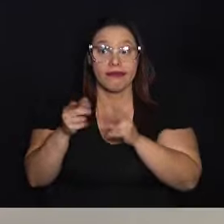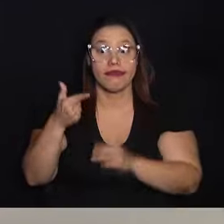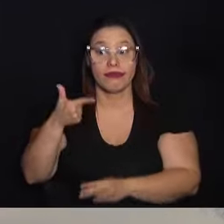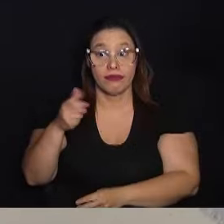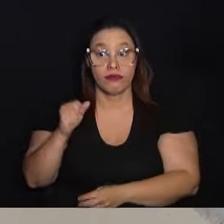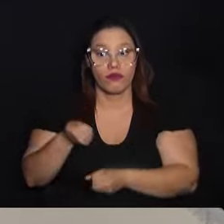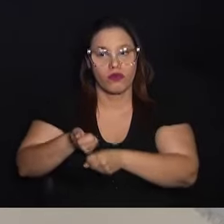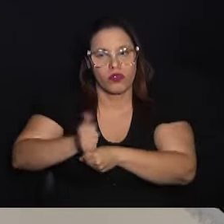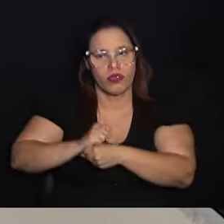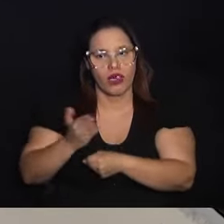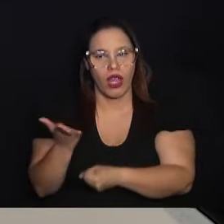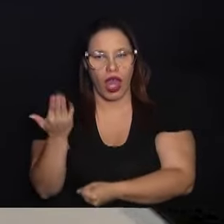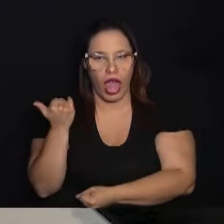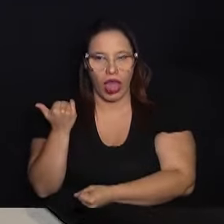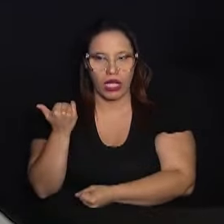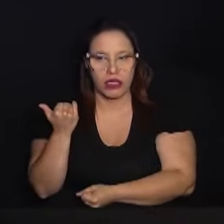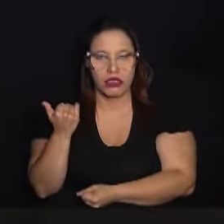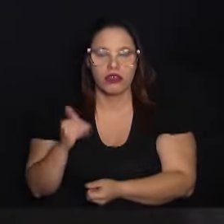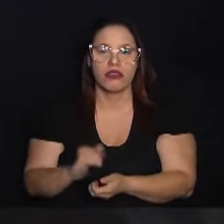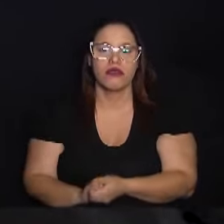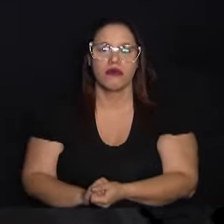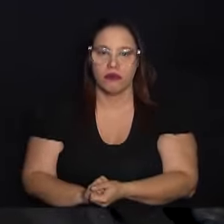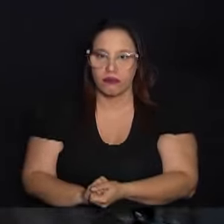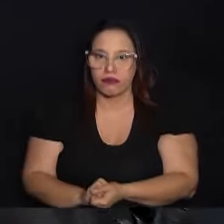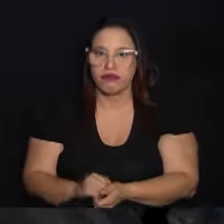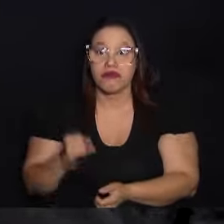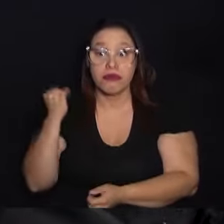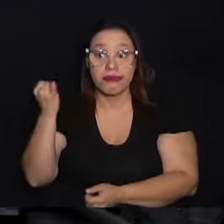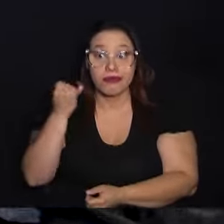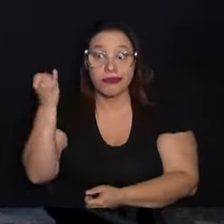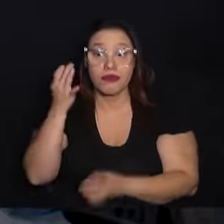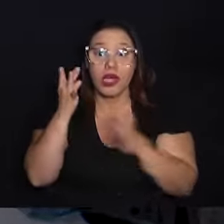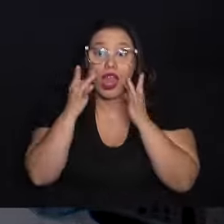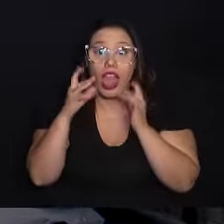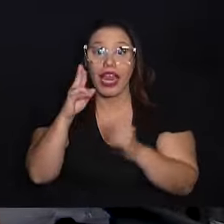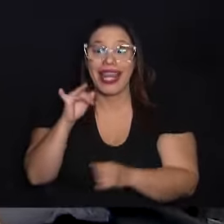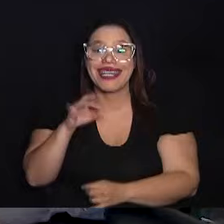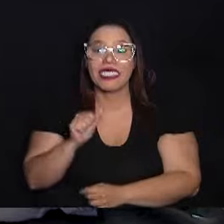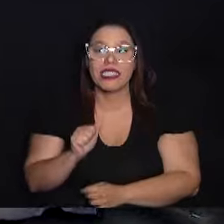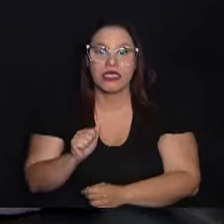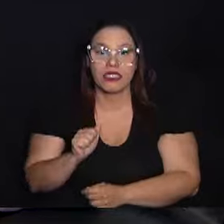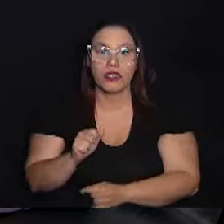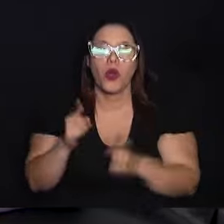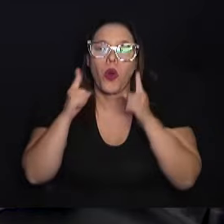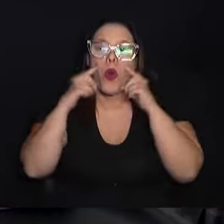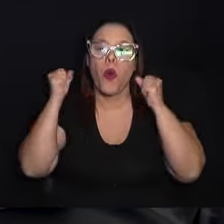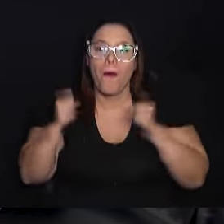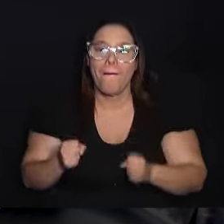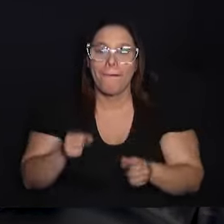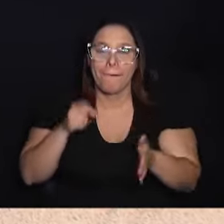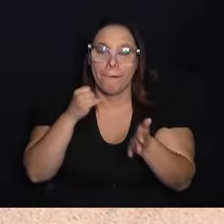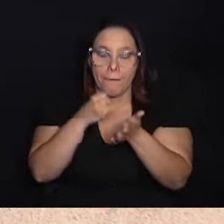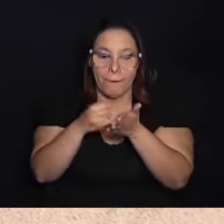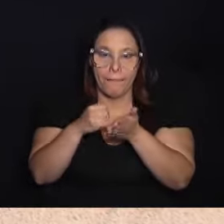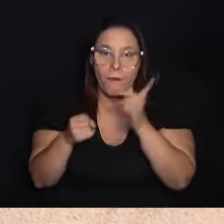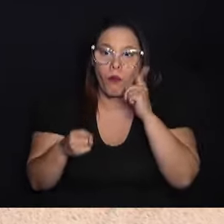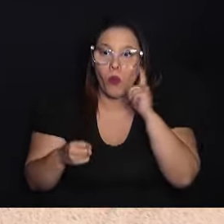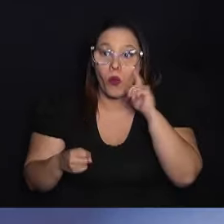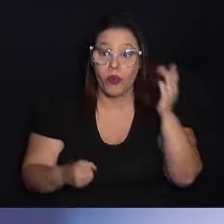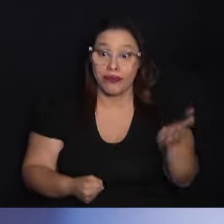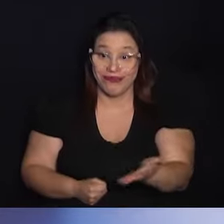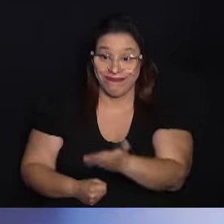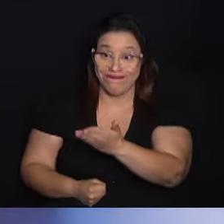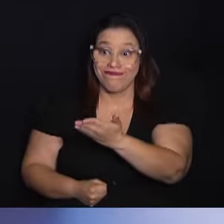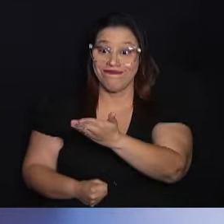das inscrições, que começam sempre 20 dias antes do início dos cursos, assim como é importante se atentar às regras. Os